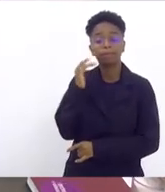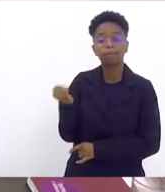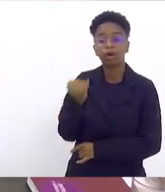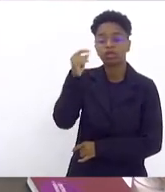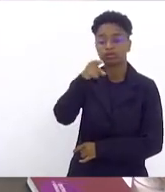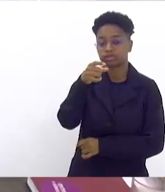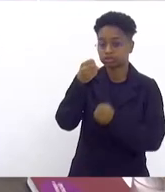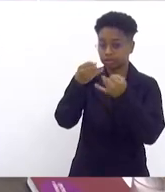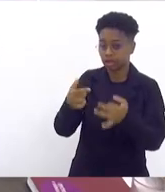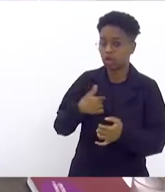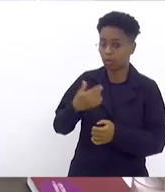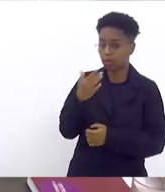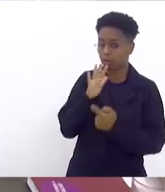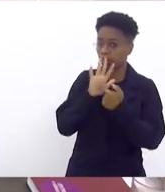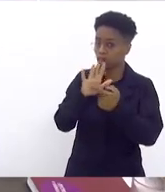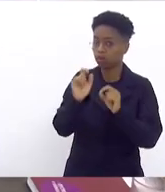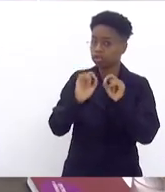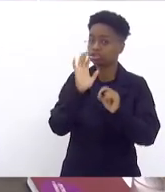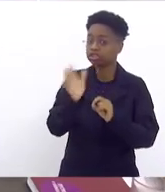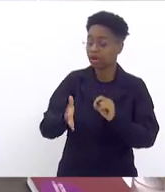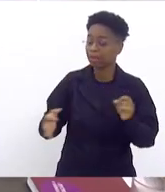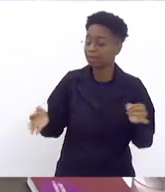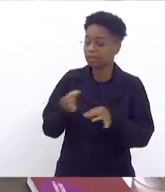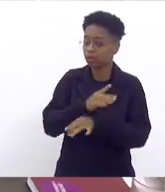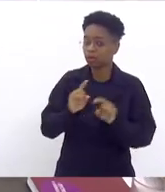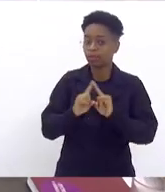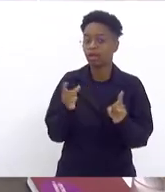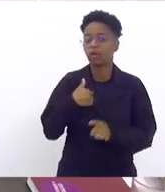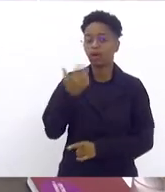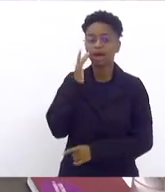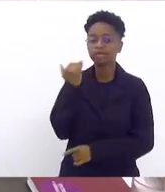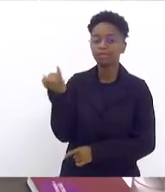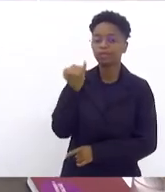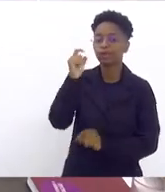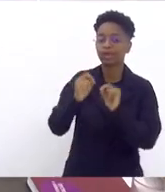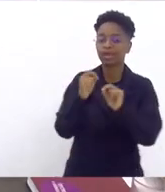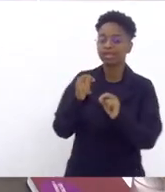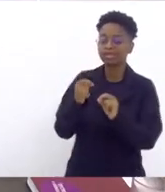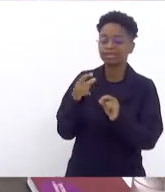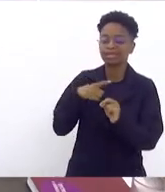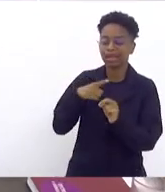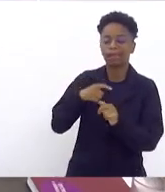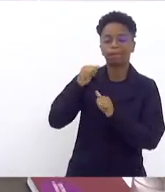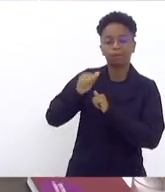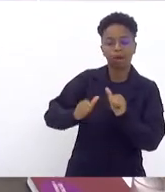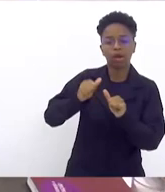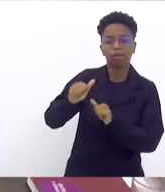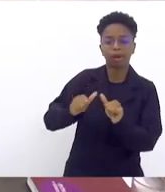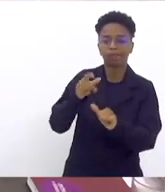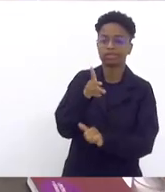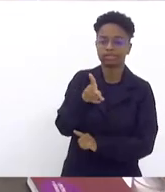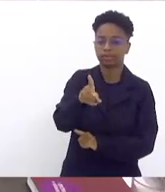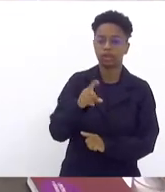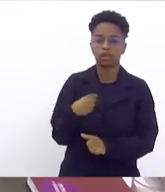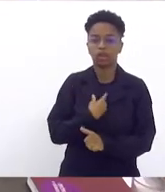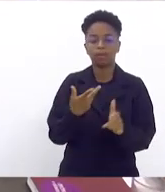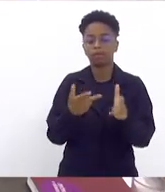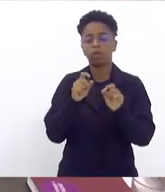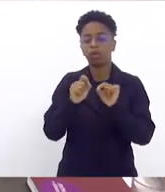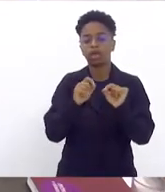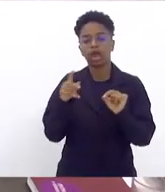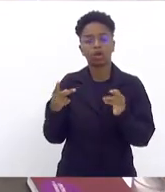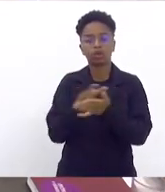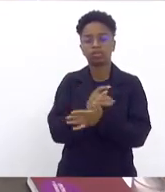está consolidado. Perfeito. Mas acho importante, porque a gente está fazendo isso o tempo todo, observando o que está acontecendo lá